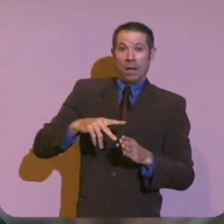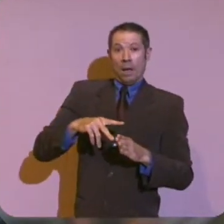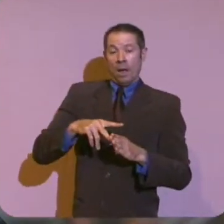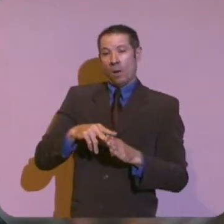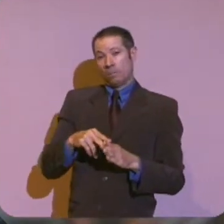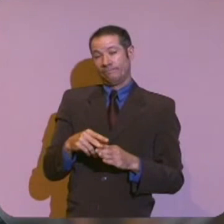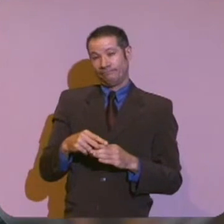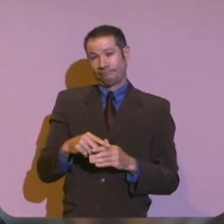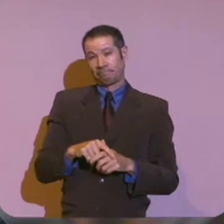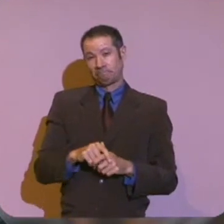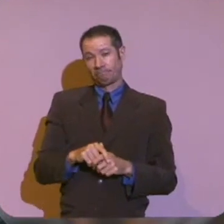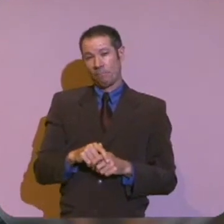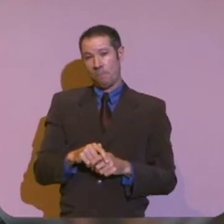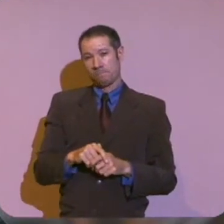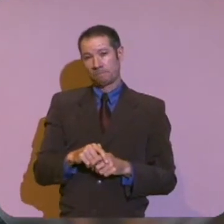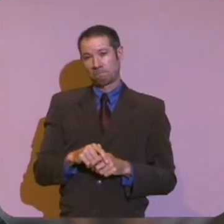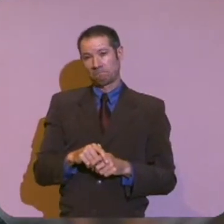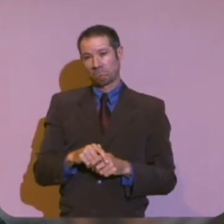seu